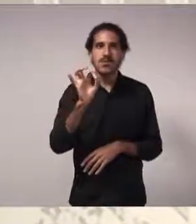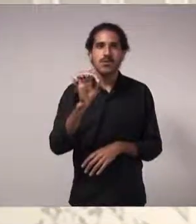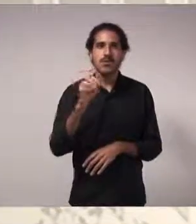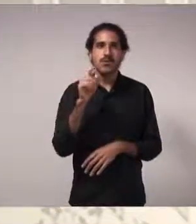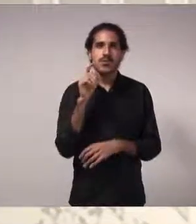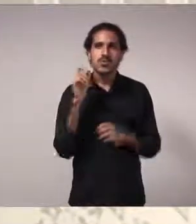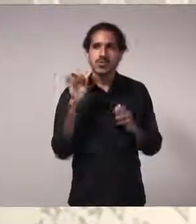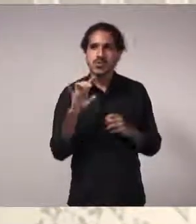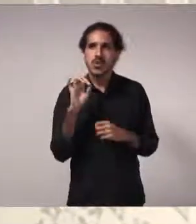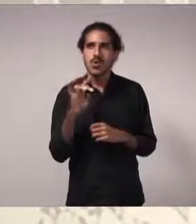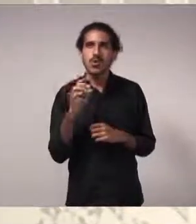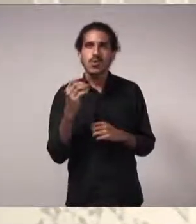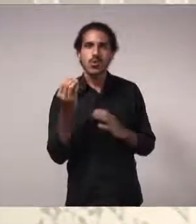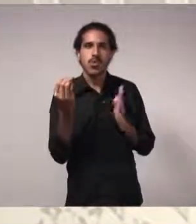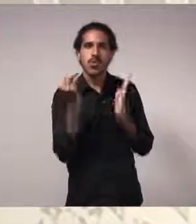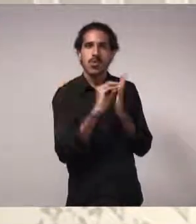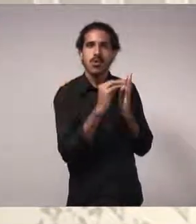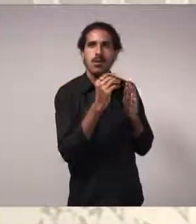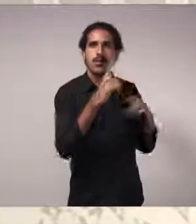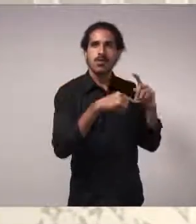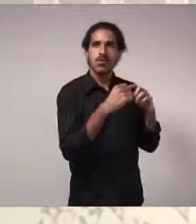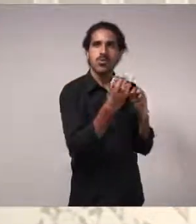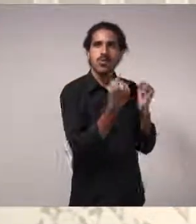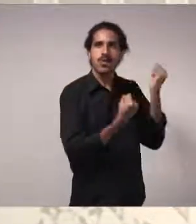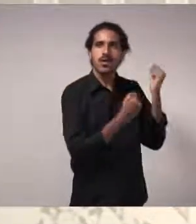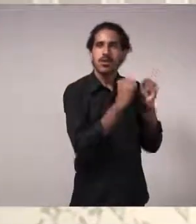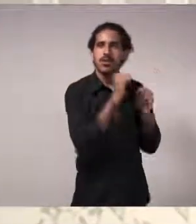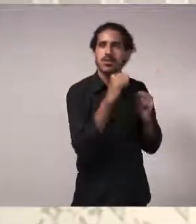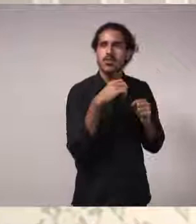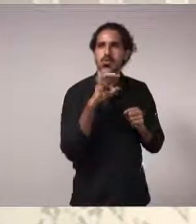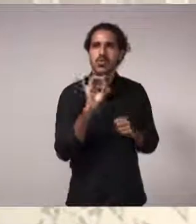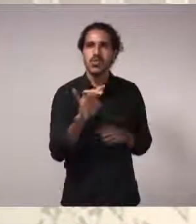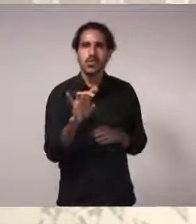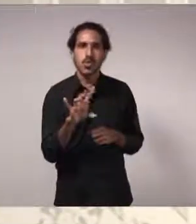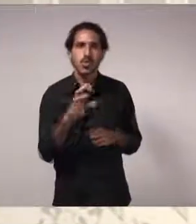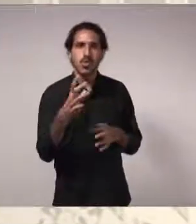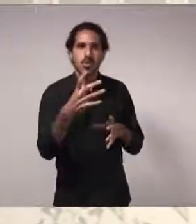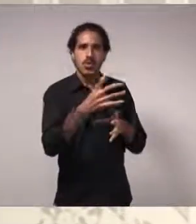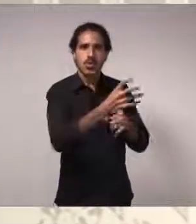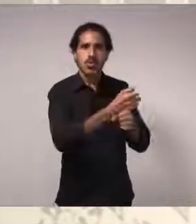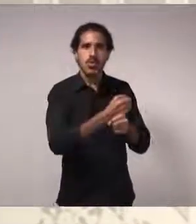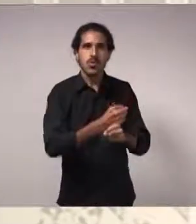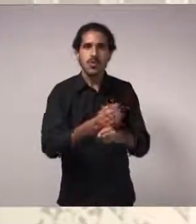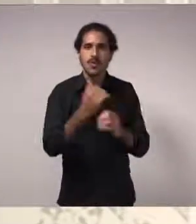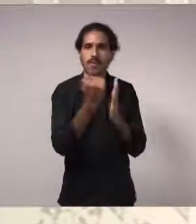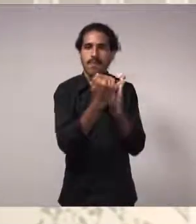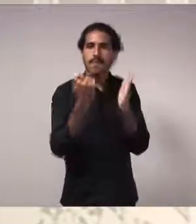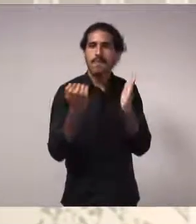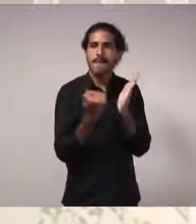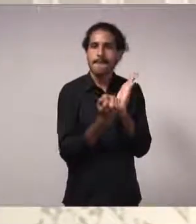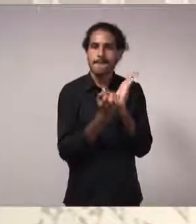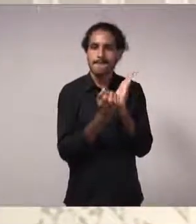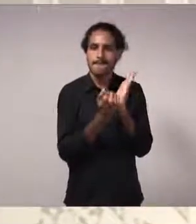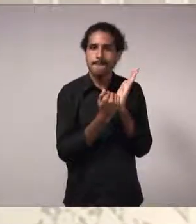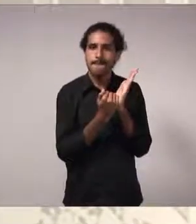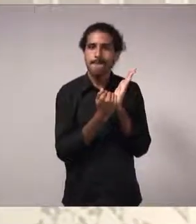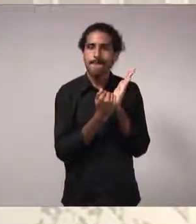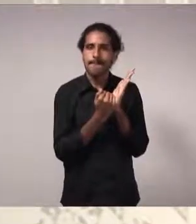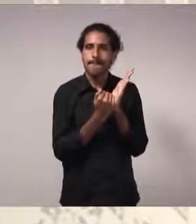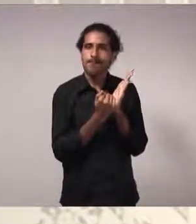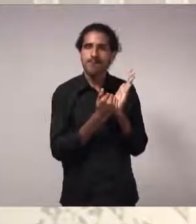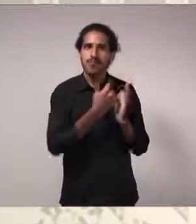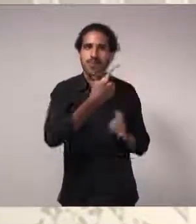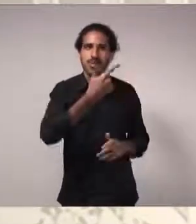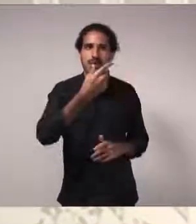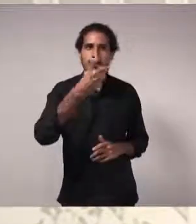medida, colocando o equipamento. A gente fez essa conta. Só com essa redução de